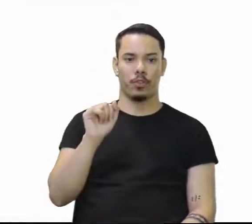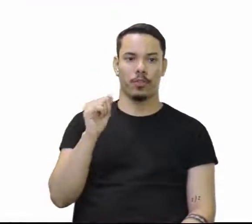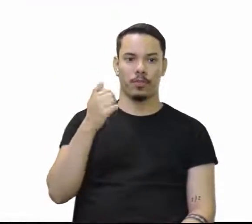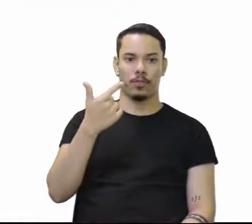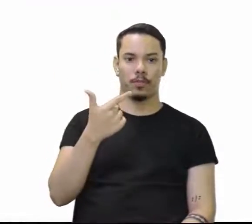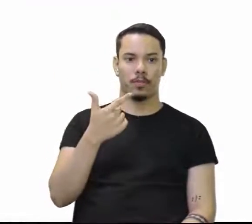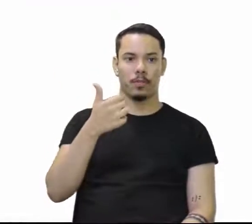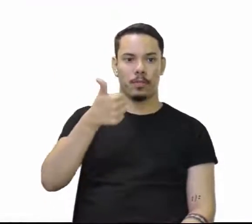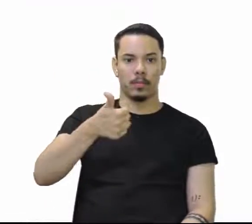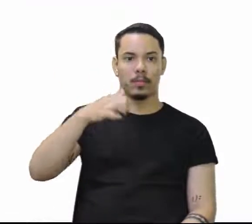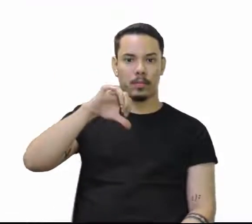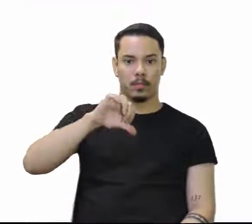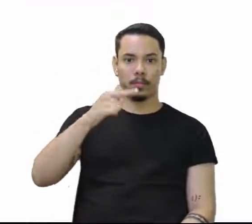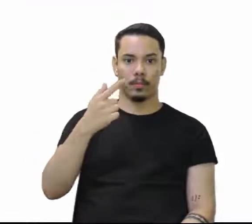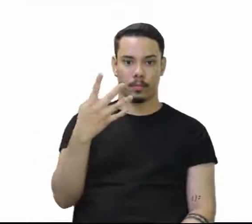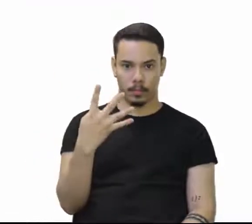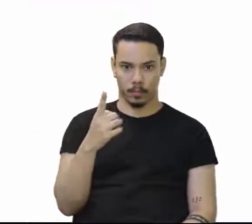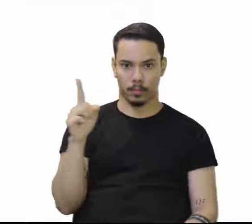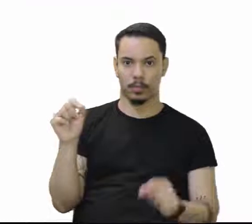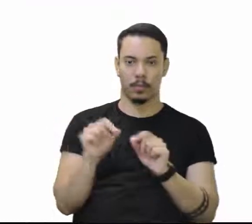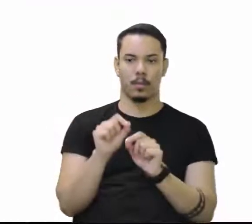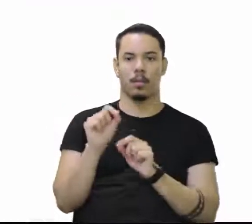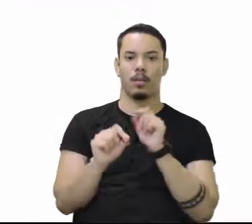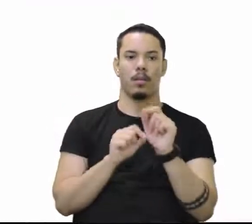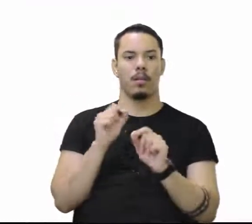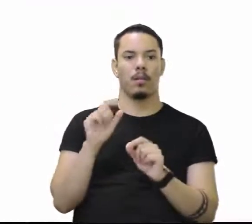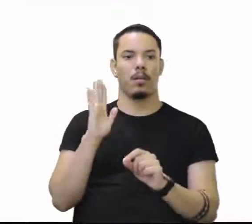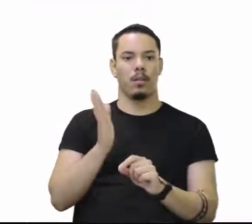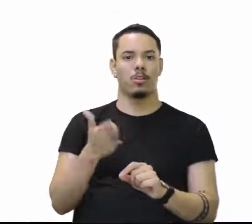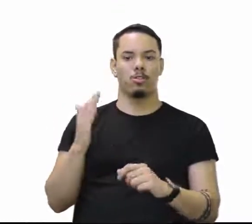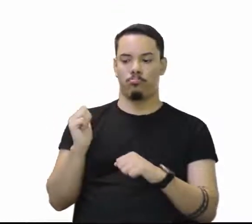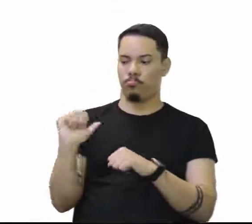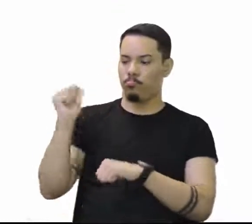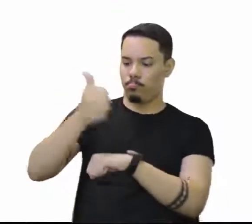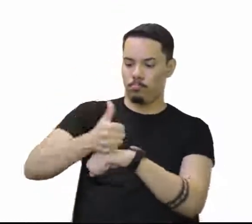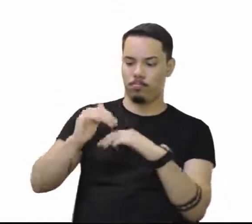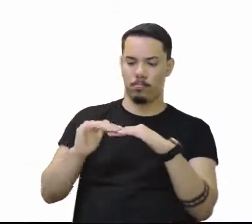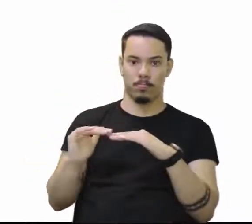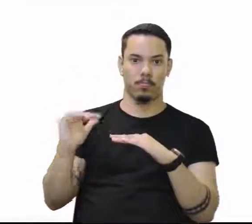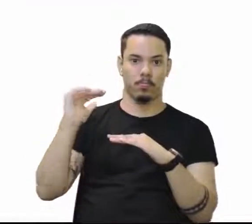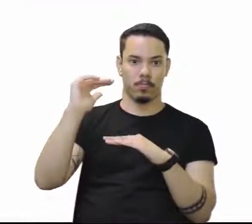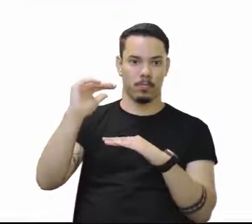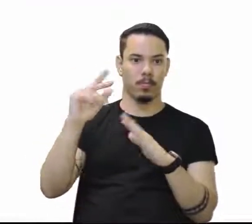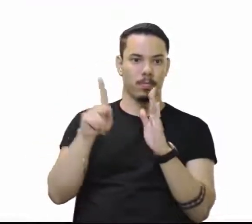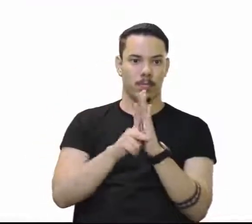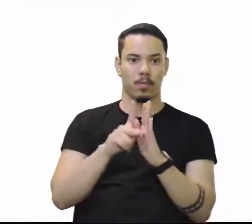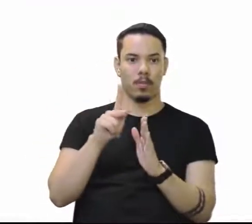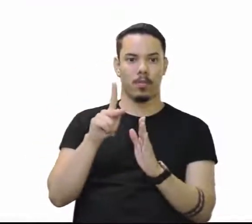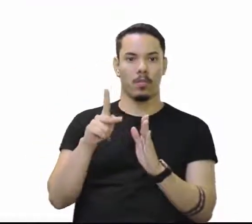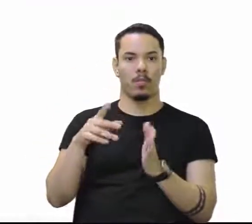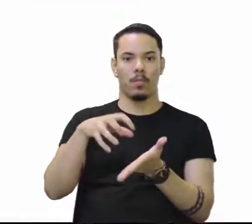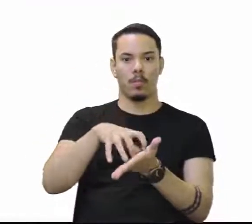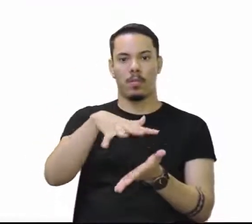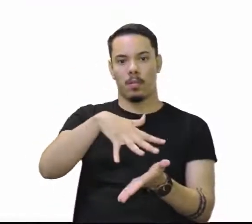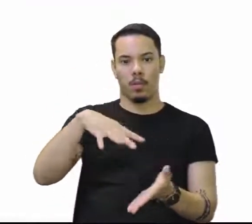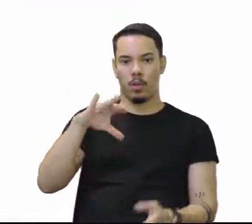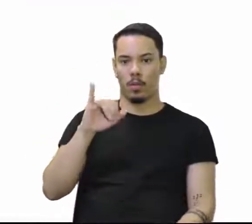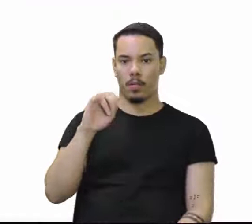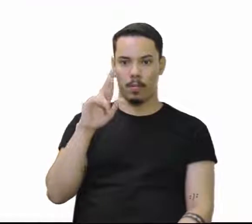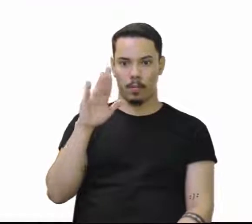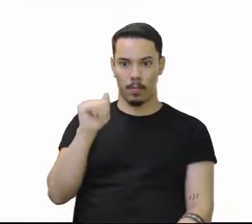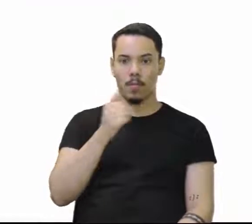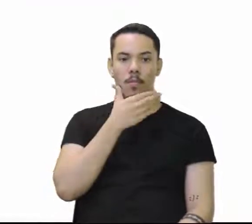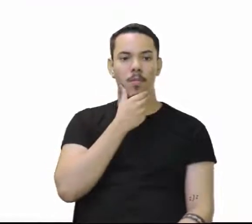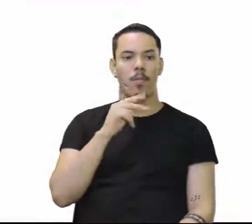em 1924, Aloysio Ferreira estava no comando do Forte de Coimbra, como quando Hermes da